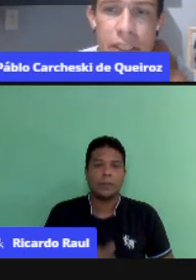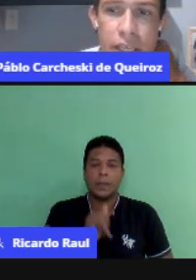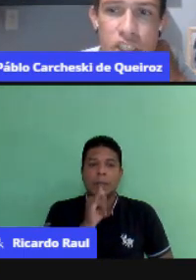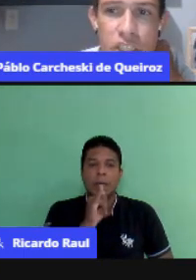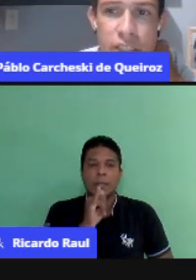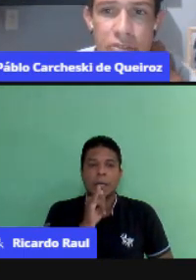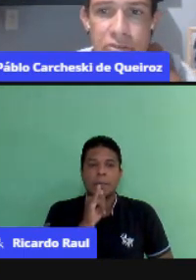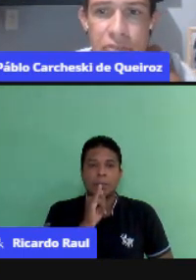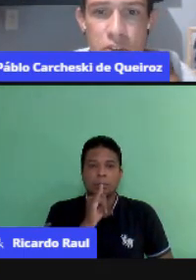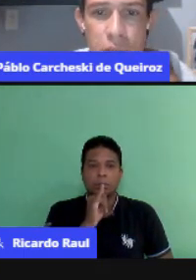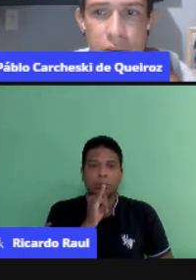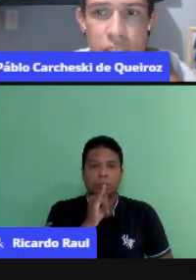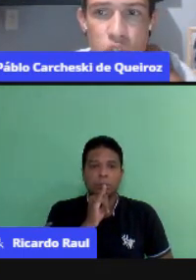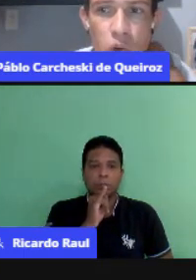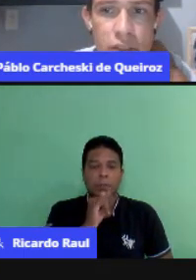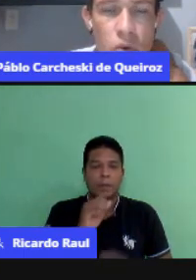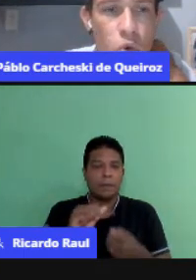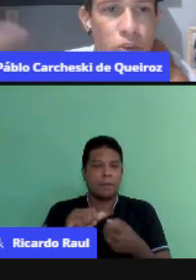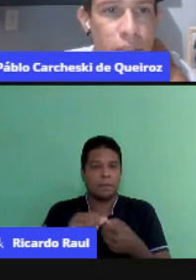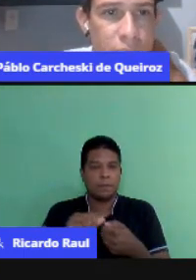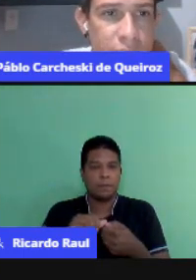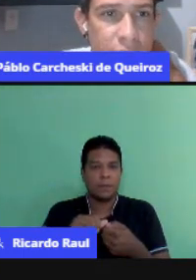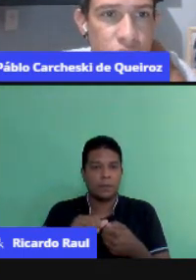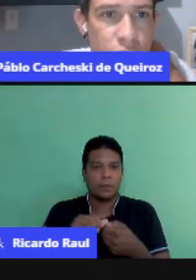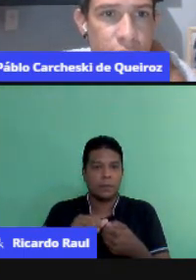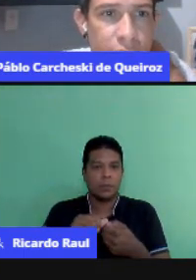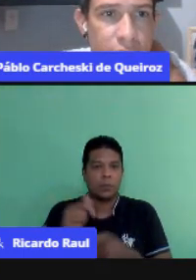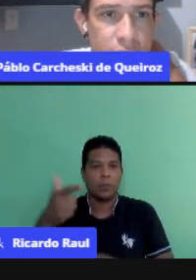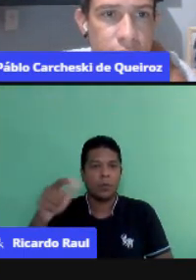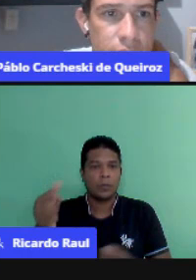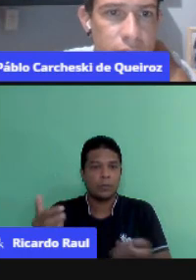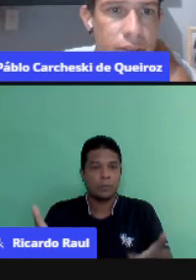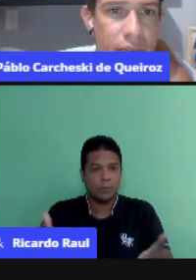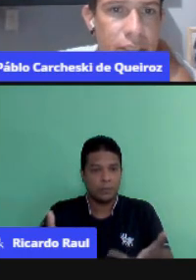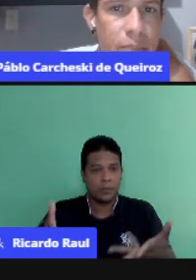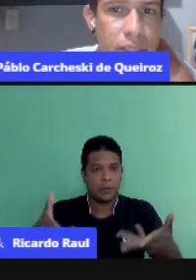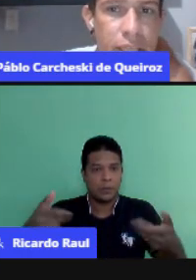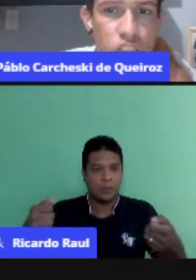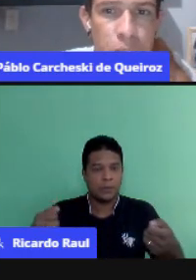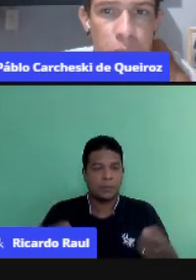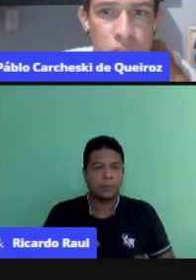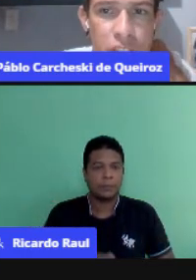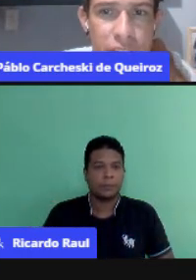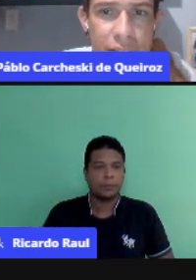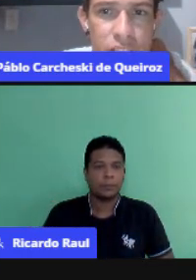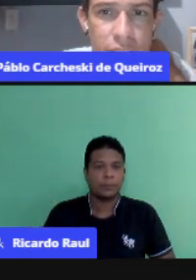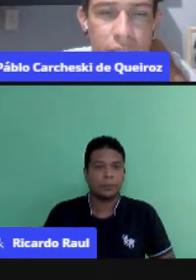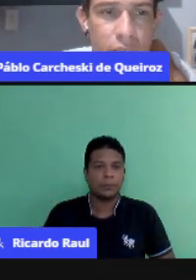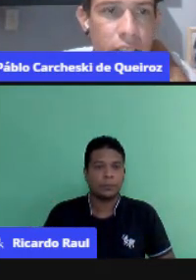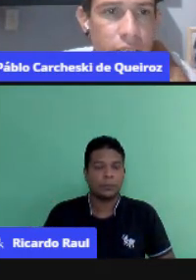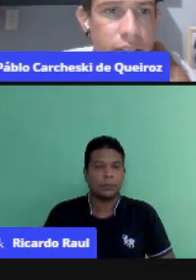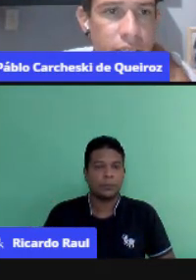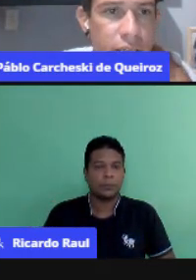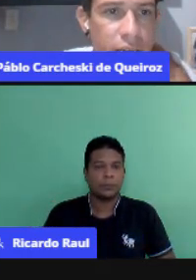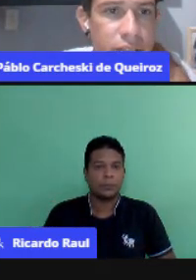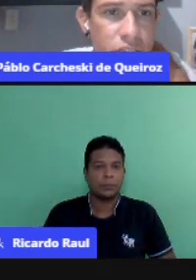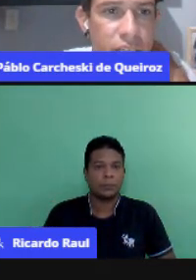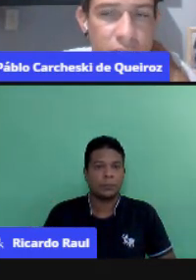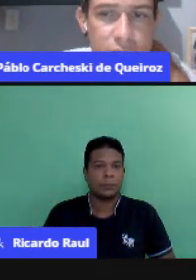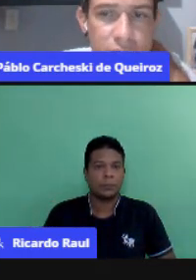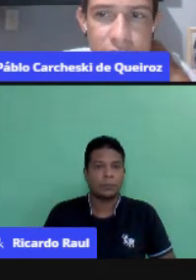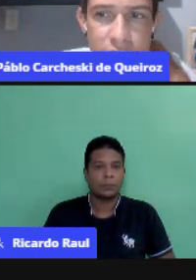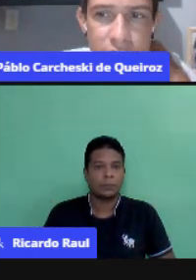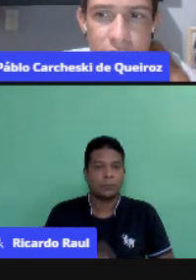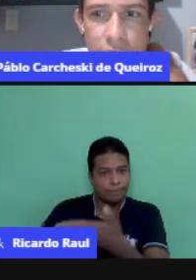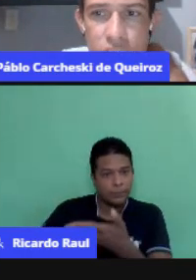pegou aqui, né, a gente até fez uma articulação com outra habilidade. Então, ela trata da habilidade de proporcionalidade, né, relação